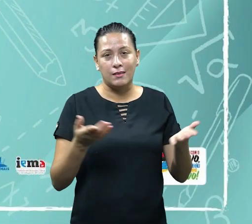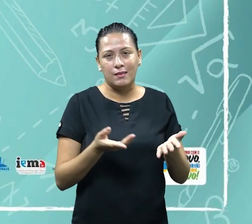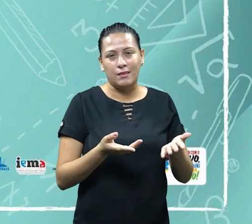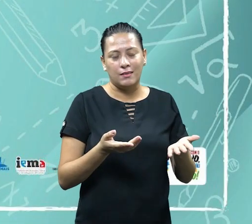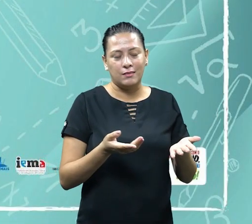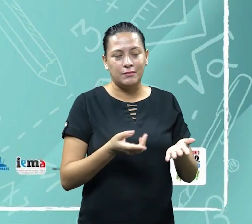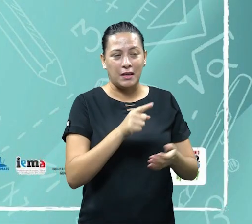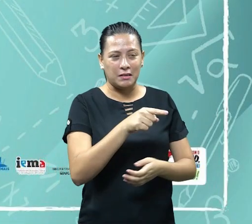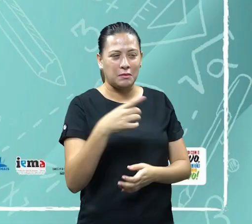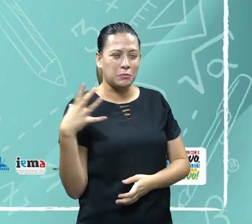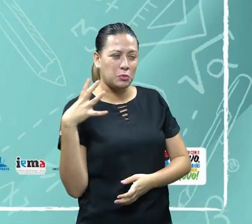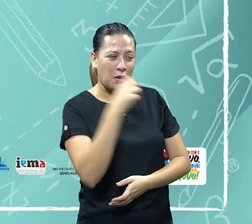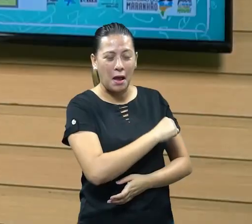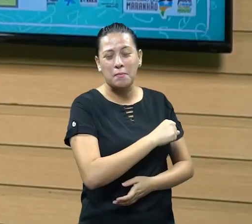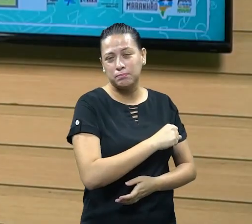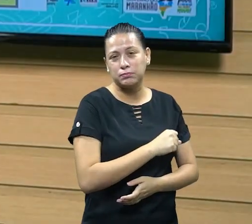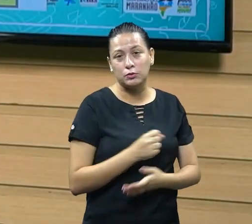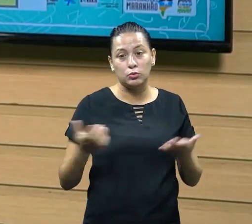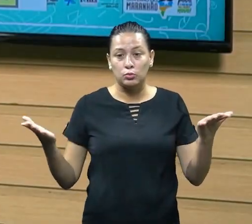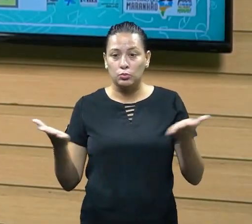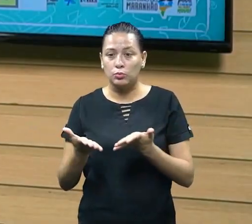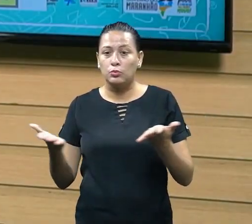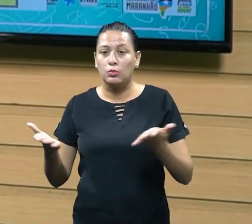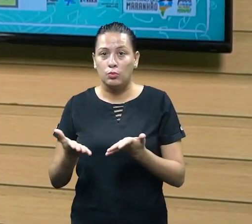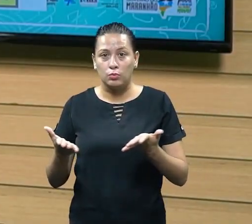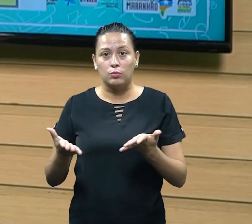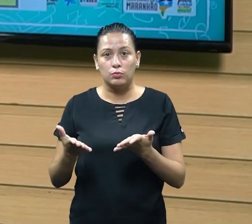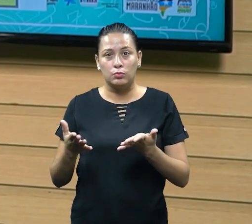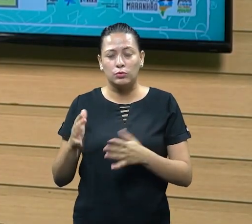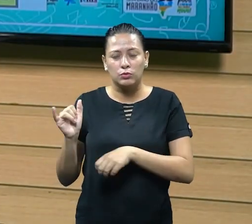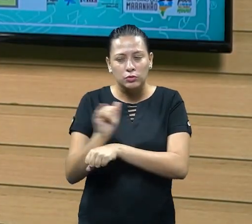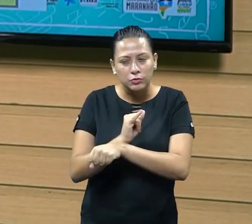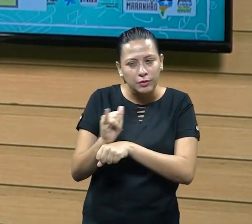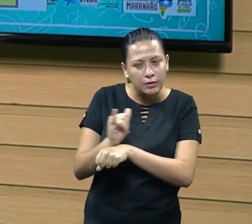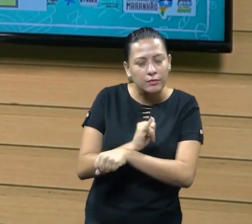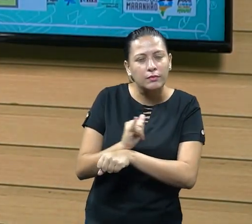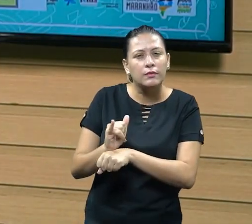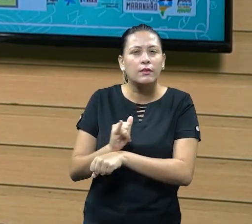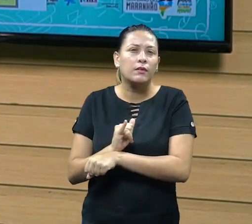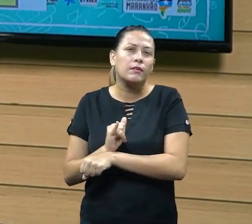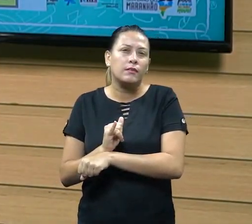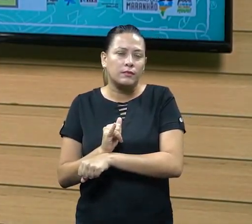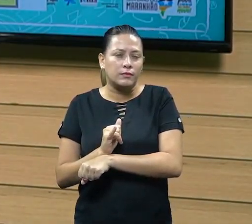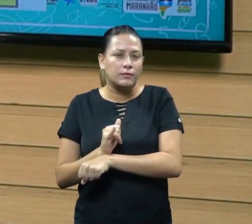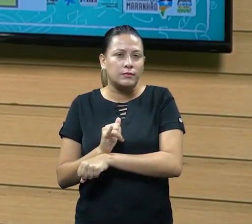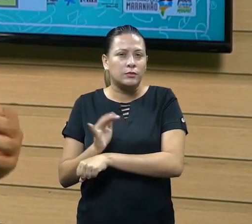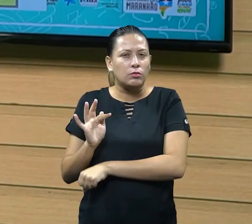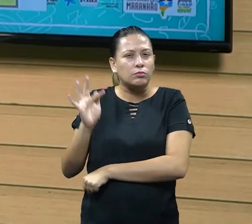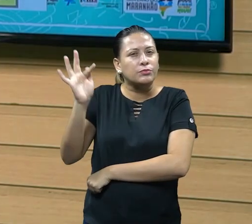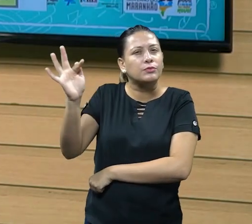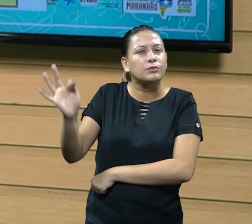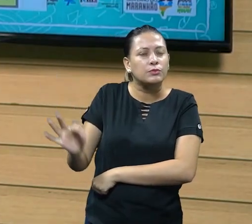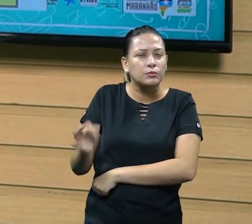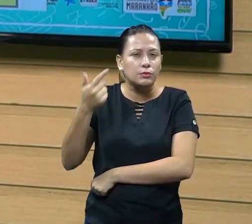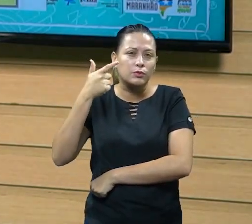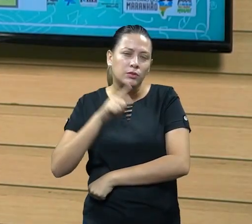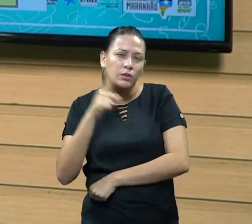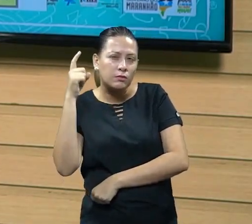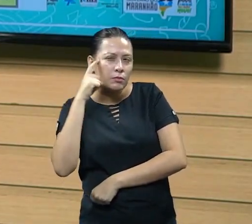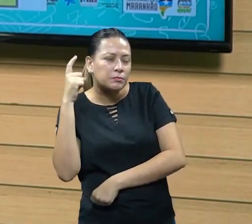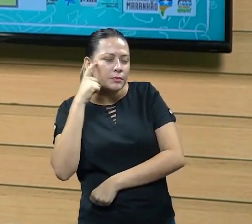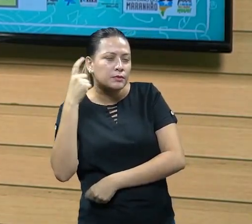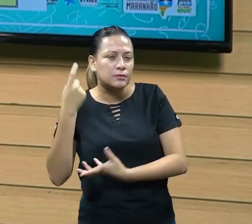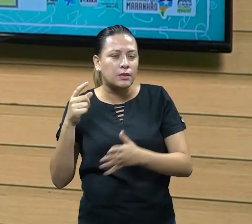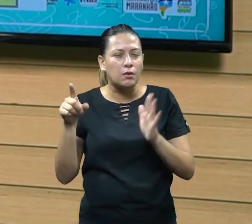prazo, né? Tudo tinha que ser papu, né? Agora se pensa de forma estratégica, de forma a longo prazo. A gente não precisa mais matar logo de uma vez,